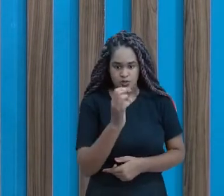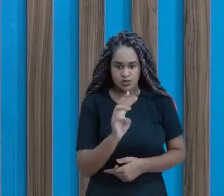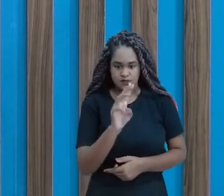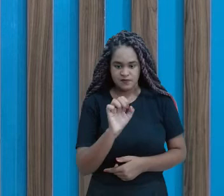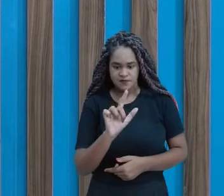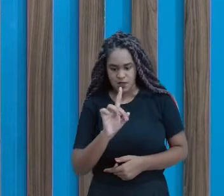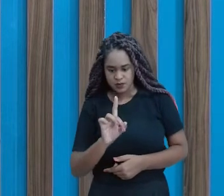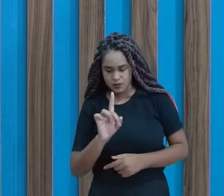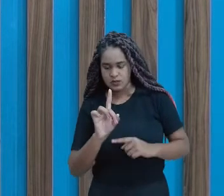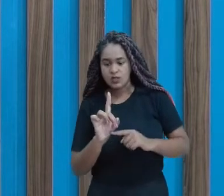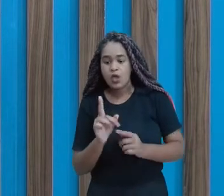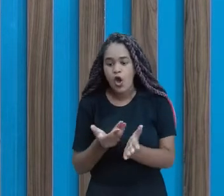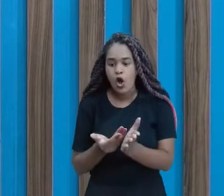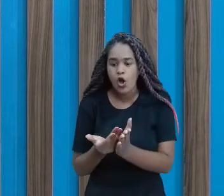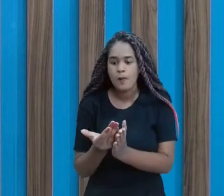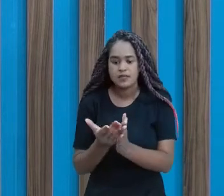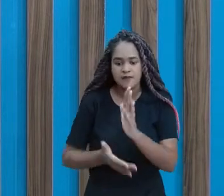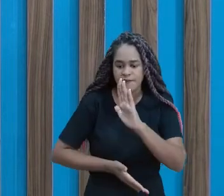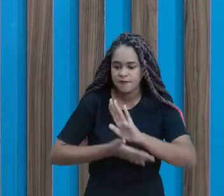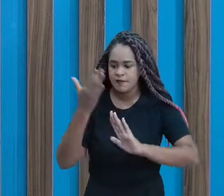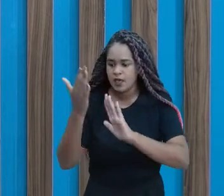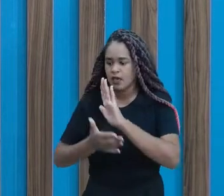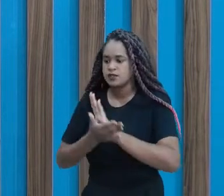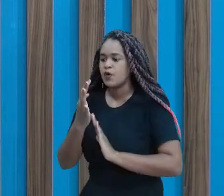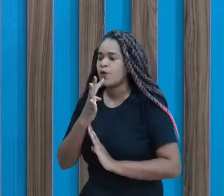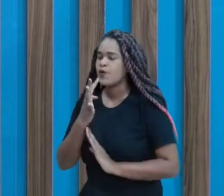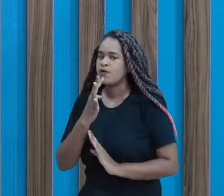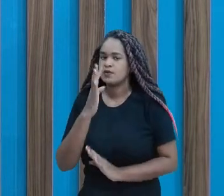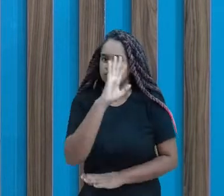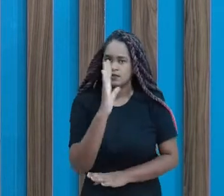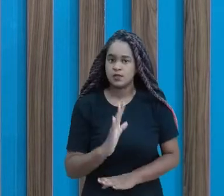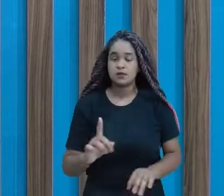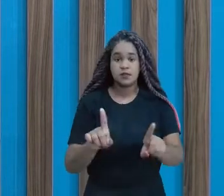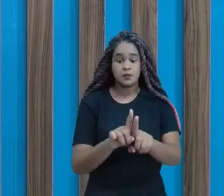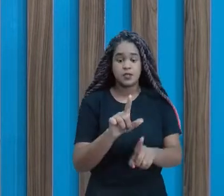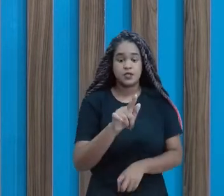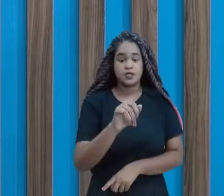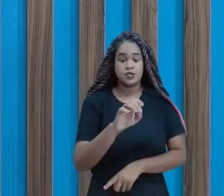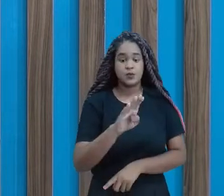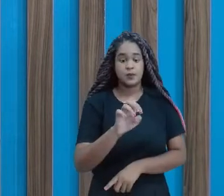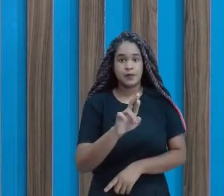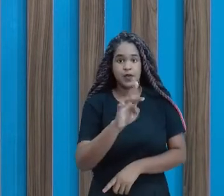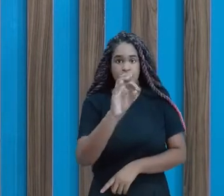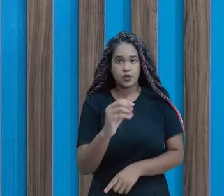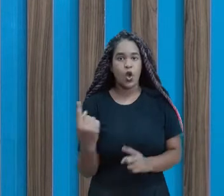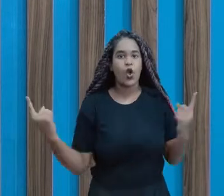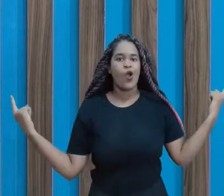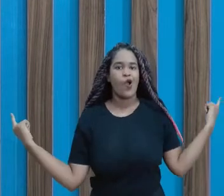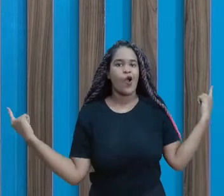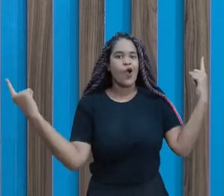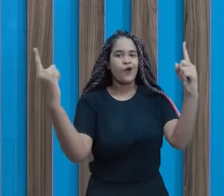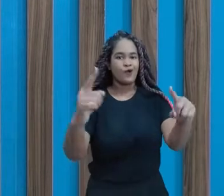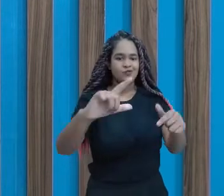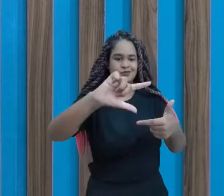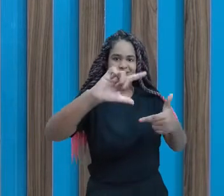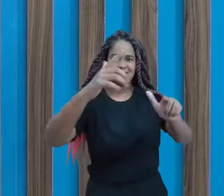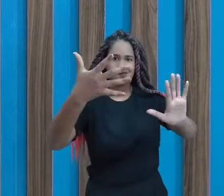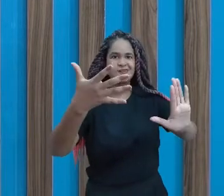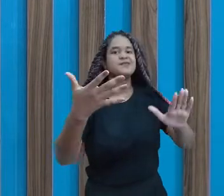gente tem movimentos de rejeição também, como aqui, a gente tem um Gilberto Freire que vai se opor, né, a essa modernização, vai ser muito